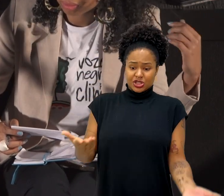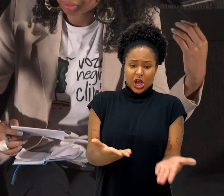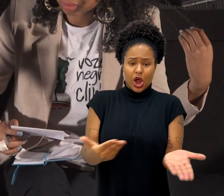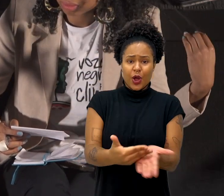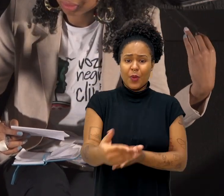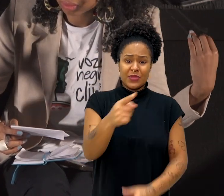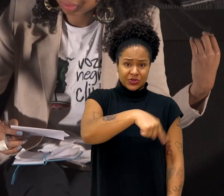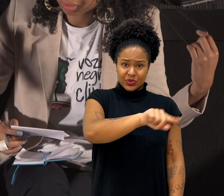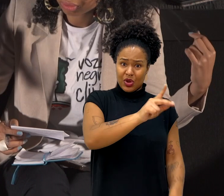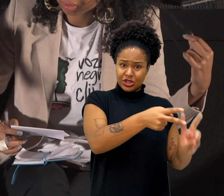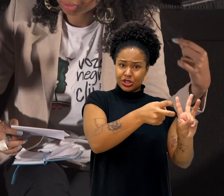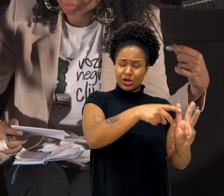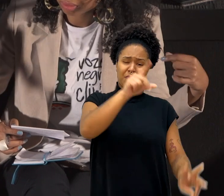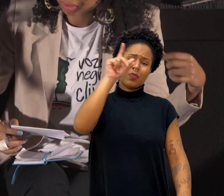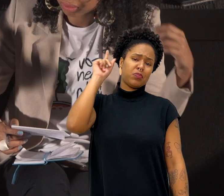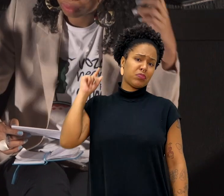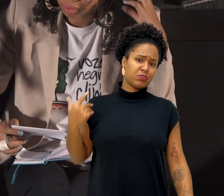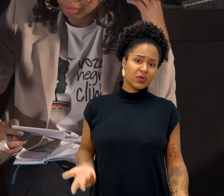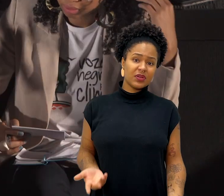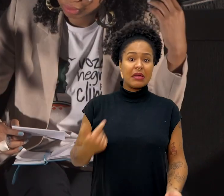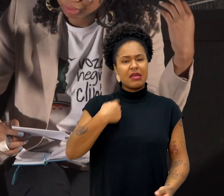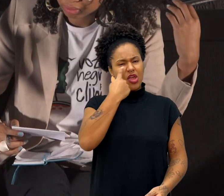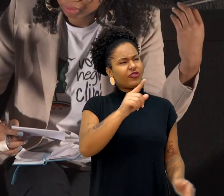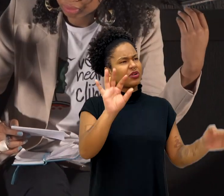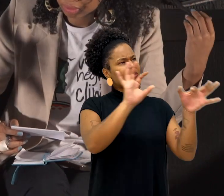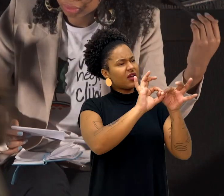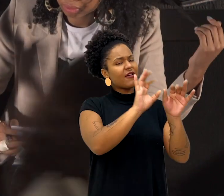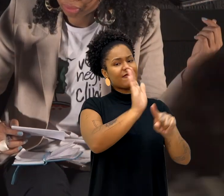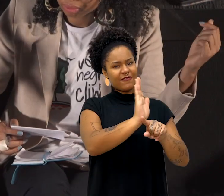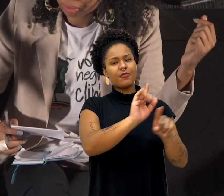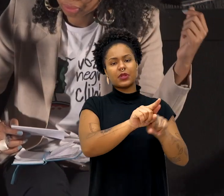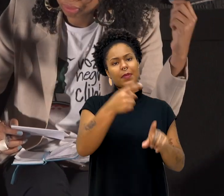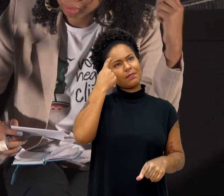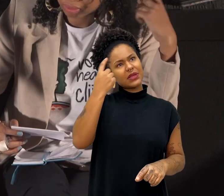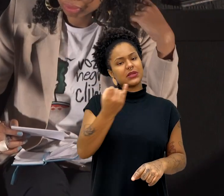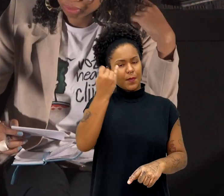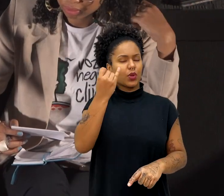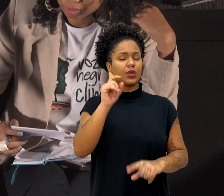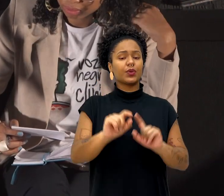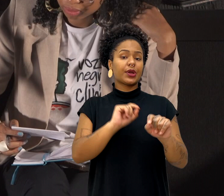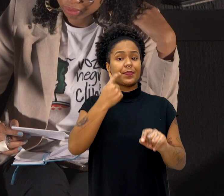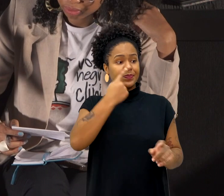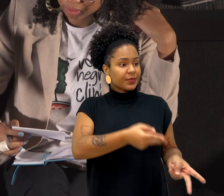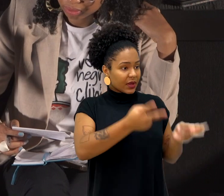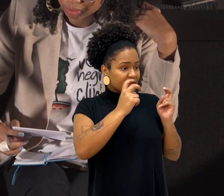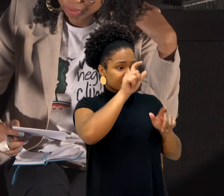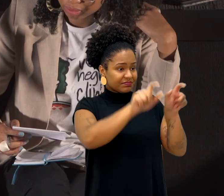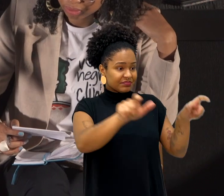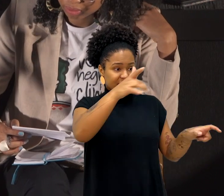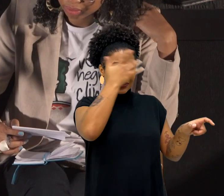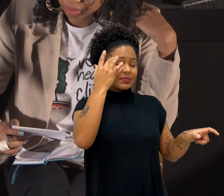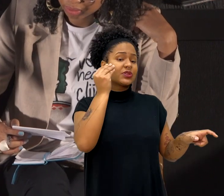gente. Então, quando eu vejo também essa correlação com o filme, que eu acho importante a gente pensar, a gente vê que